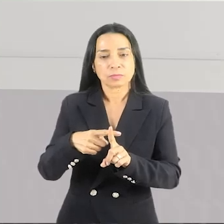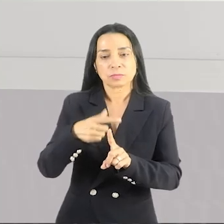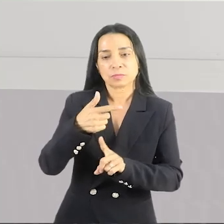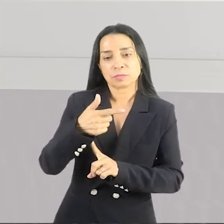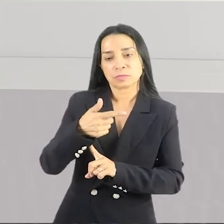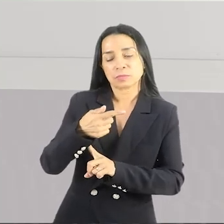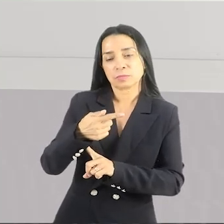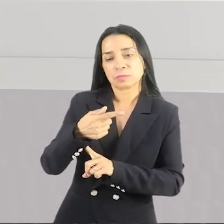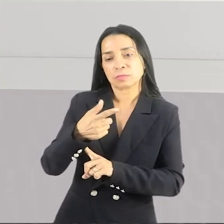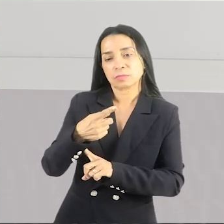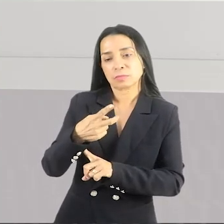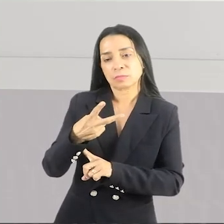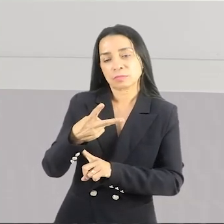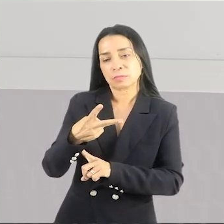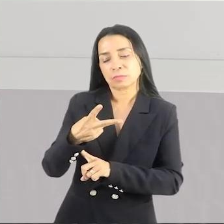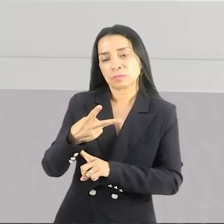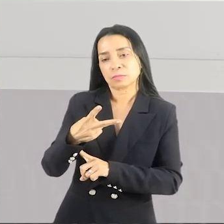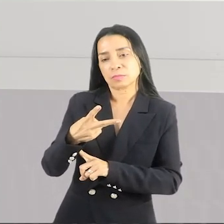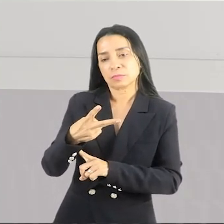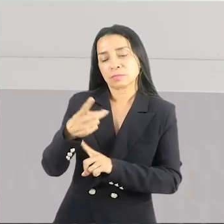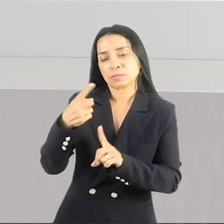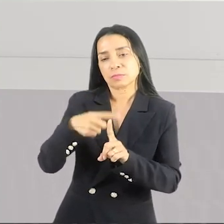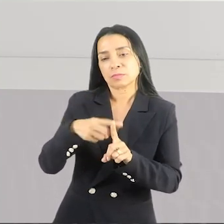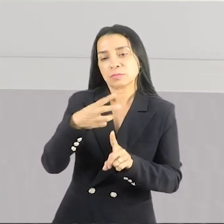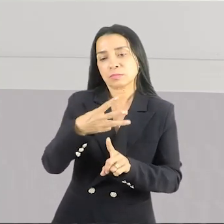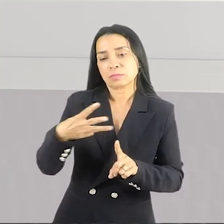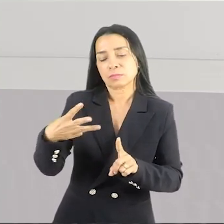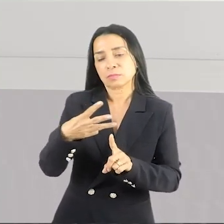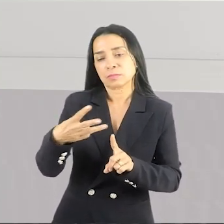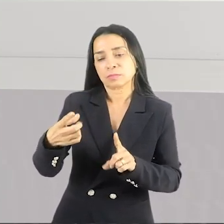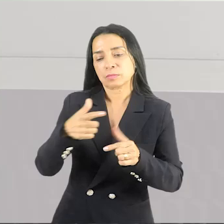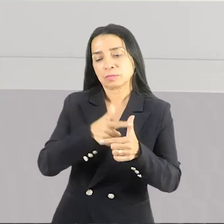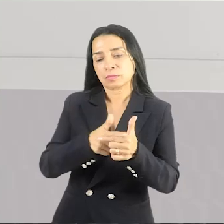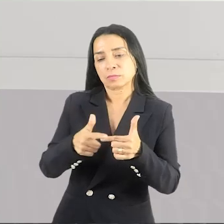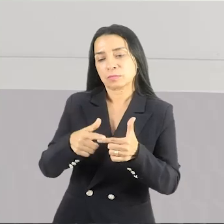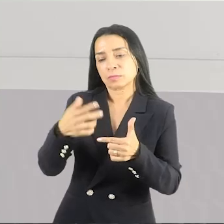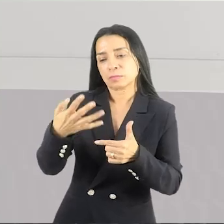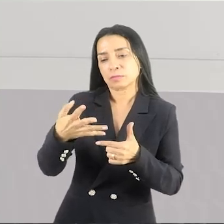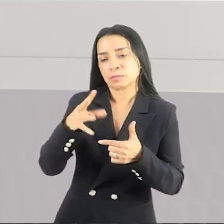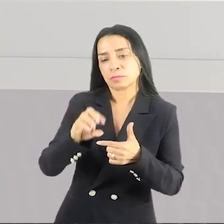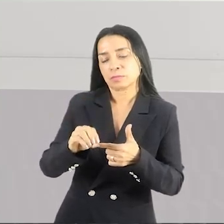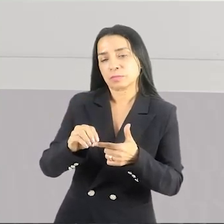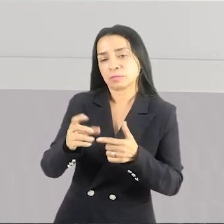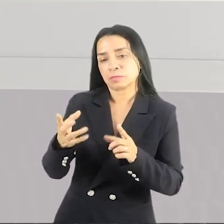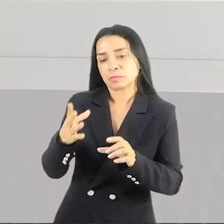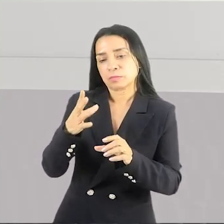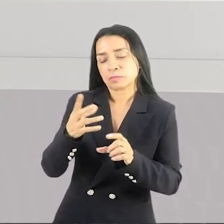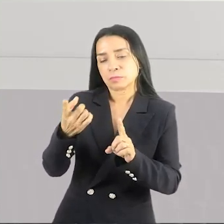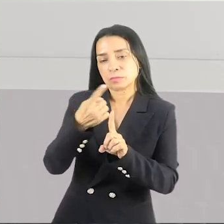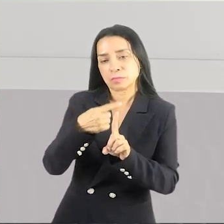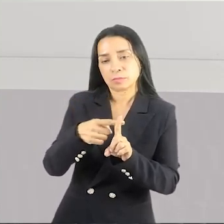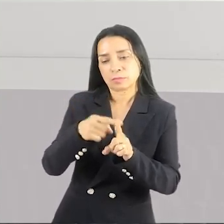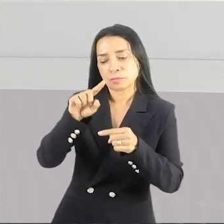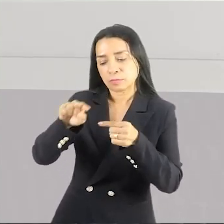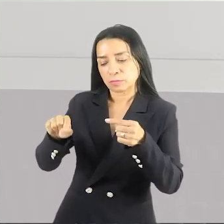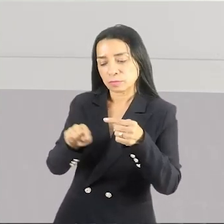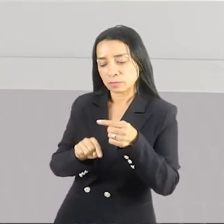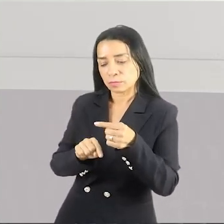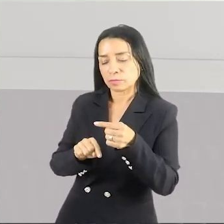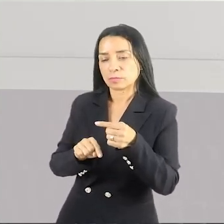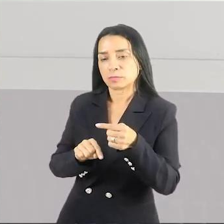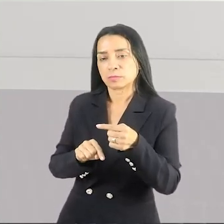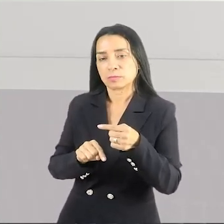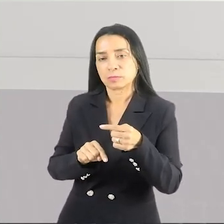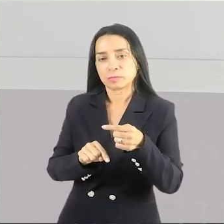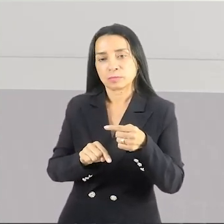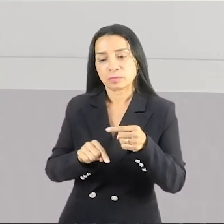72, mais 33, dividido por 40, que é o somatório de baixo. Ok? Então essa